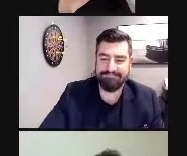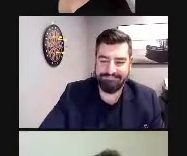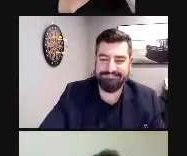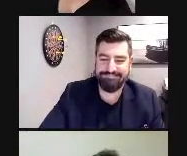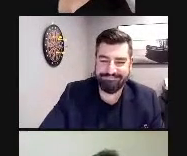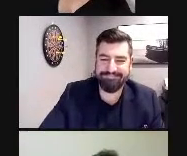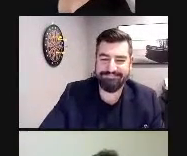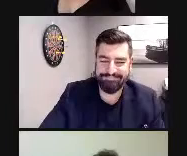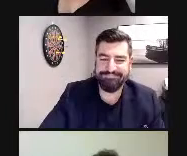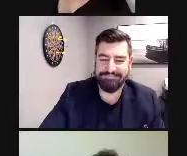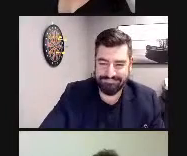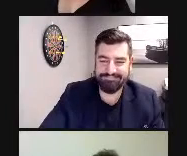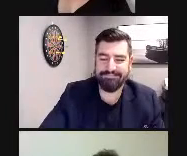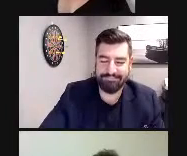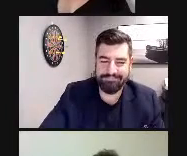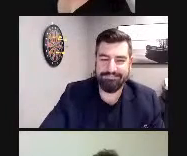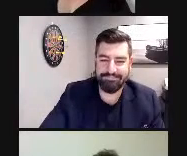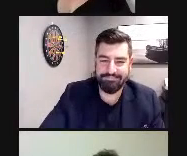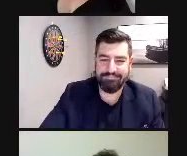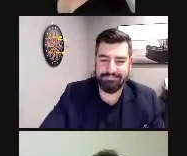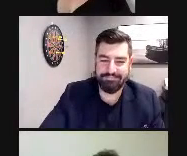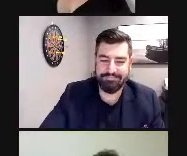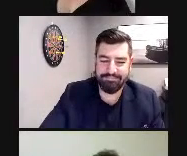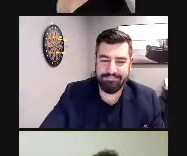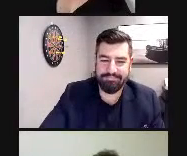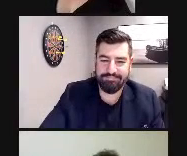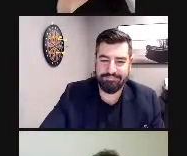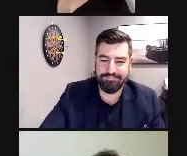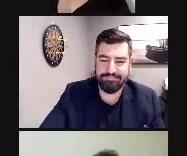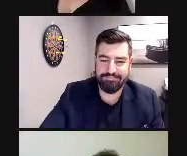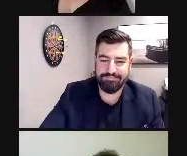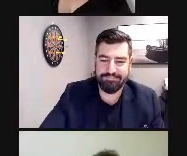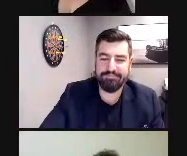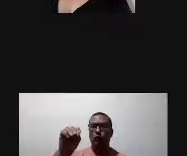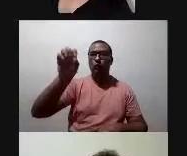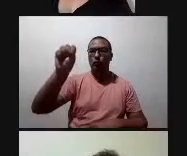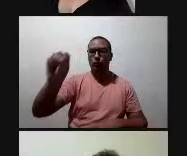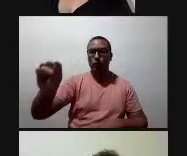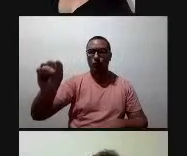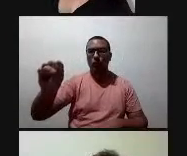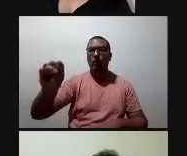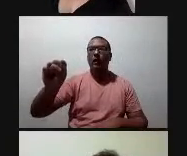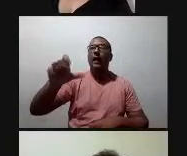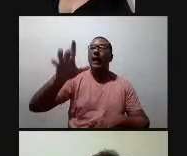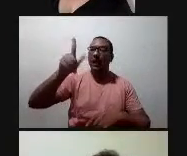Se conhecendo Jaraguá do Sul, a gente vai ver o que é uma cidade diferente do Brasil,